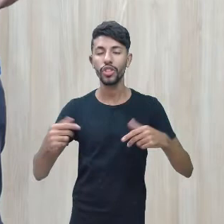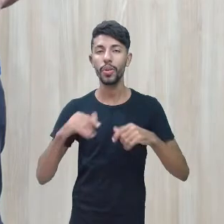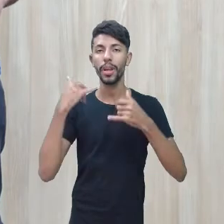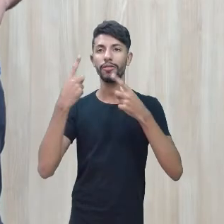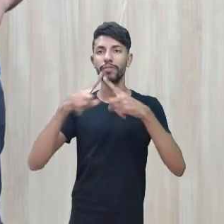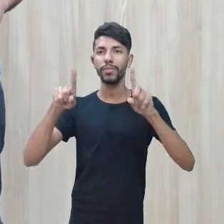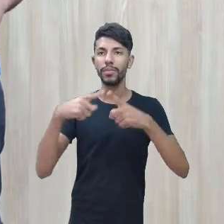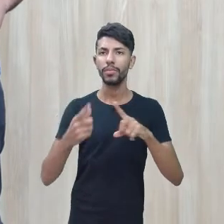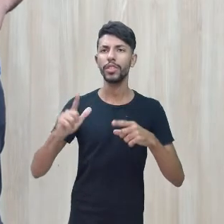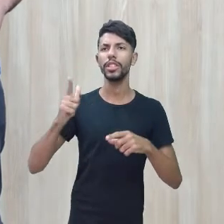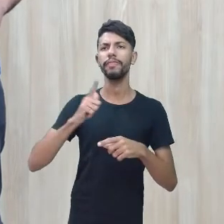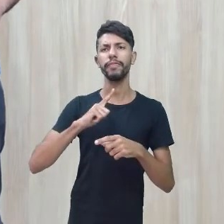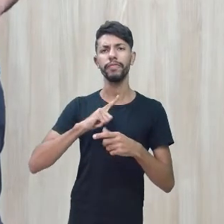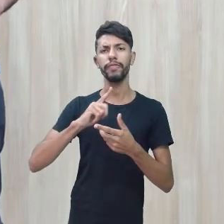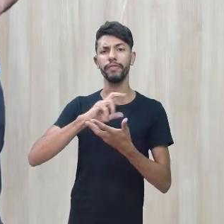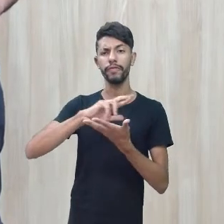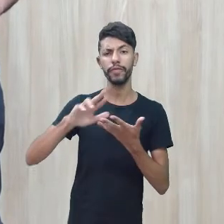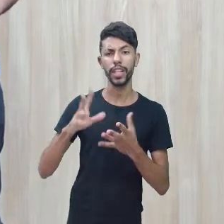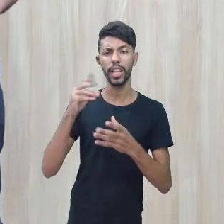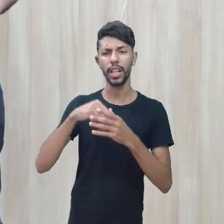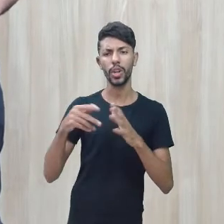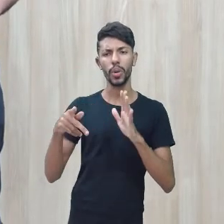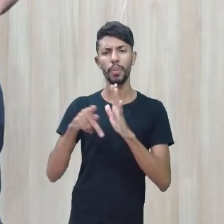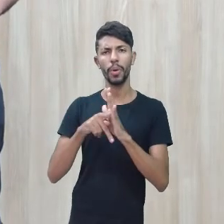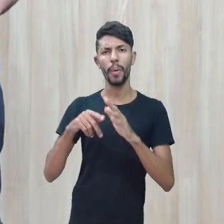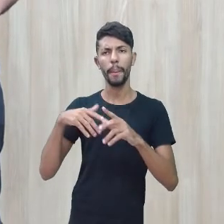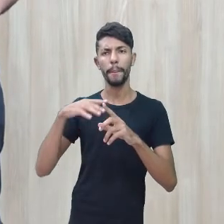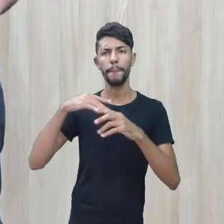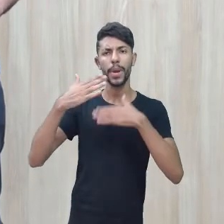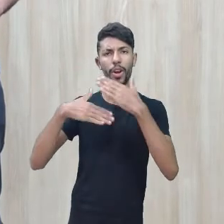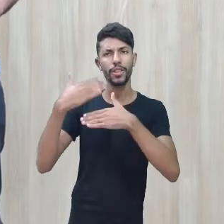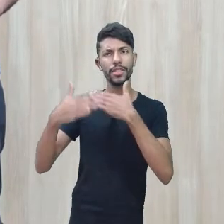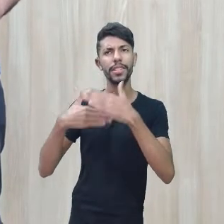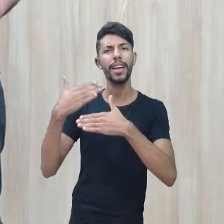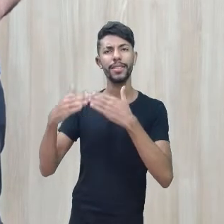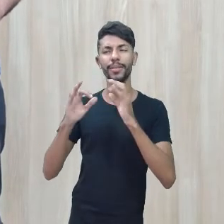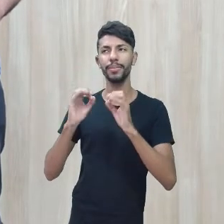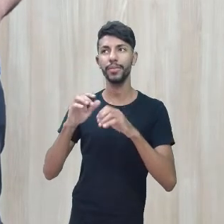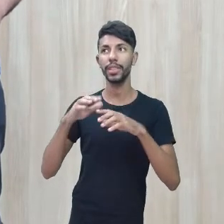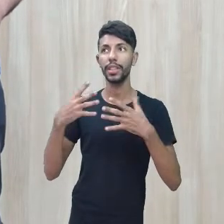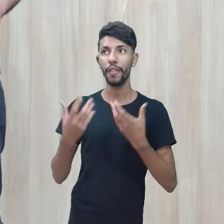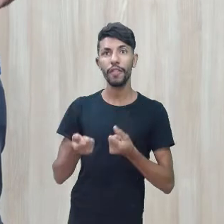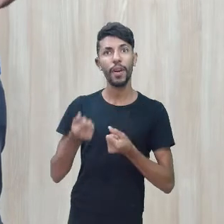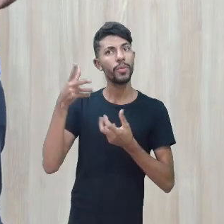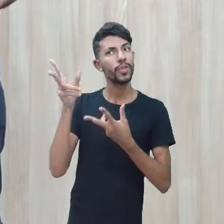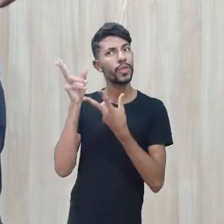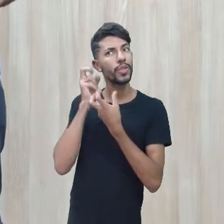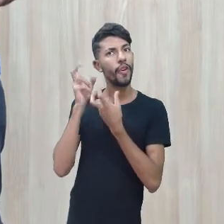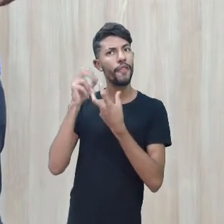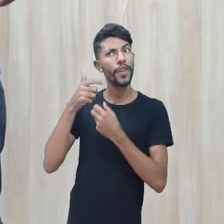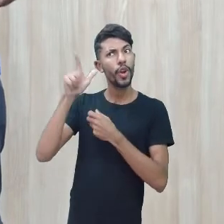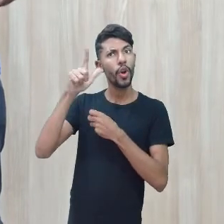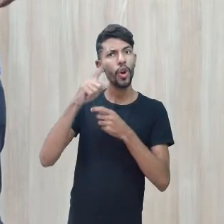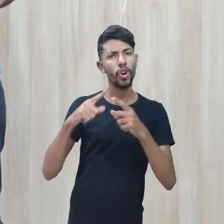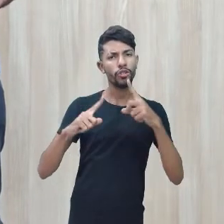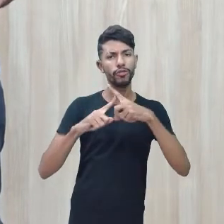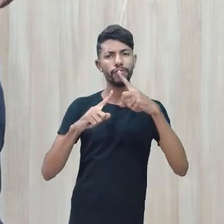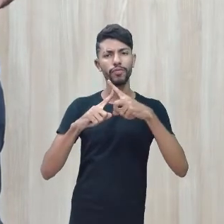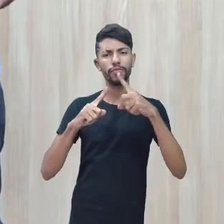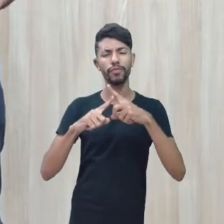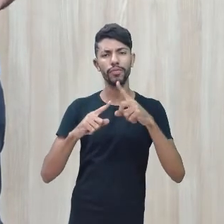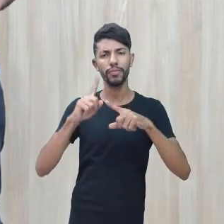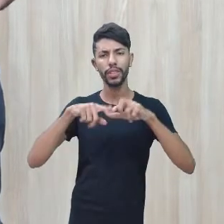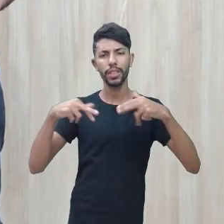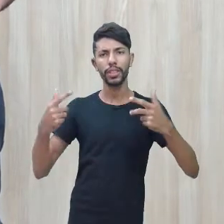processo cultural. Vamos agora ouvir alguns outros instrumentos. Vamos lá, professora Vanessa. Vamos ouvir